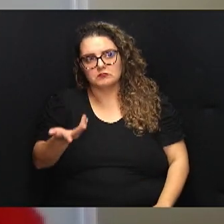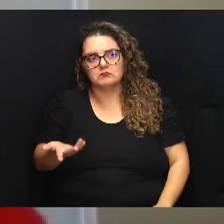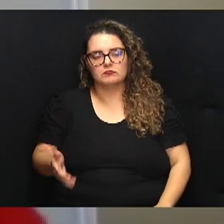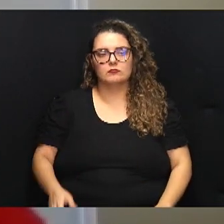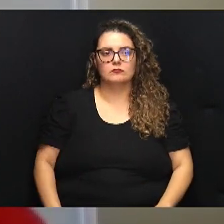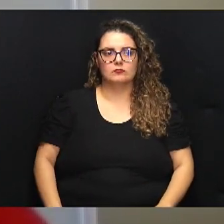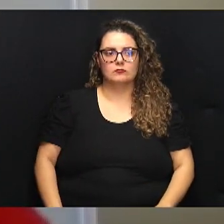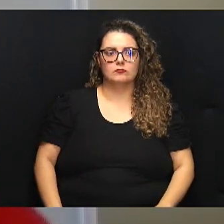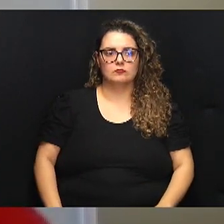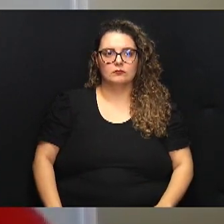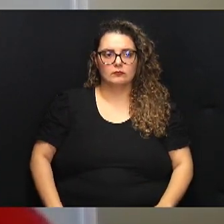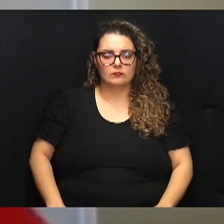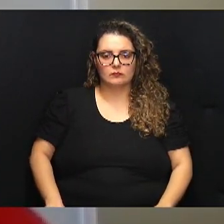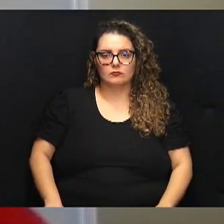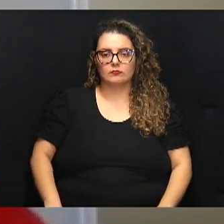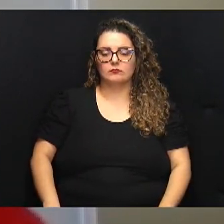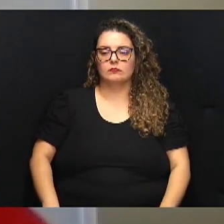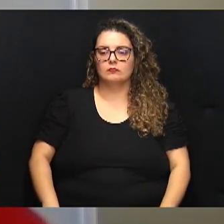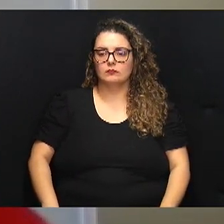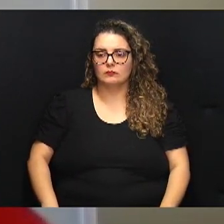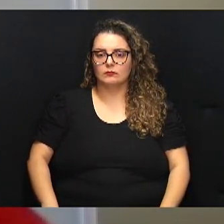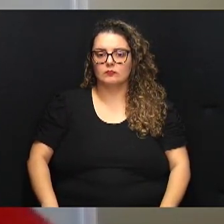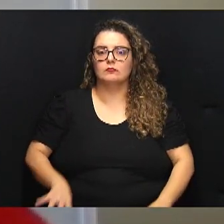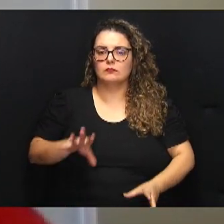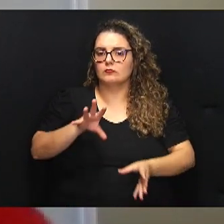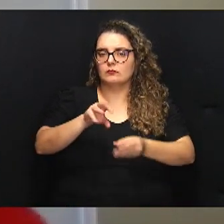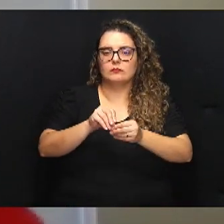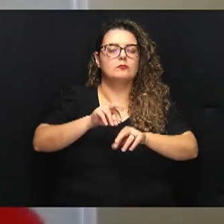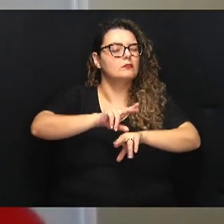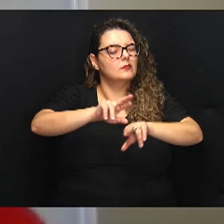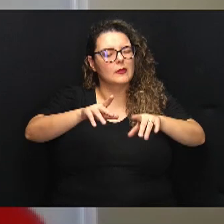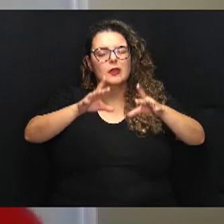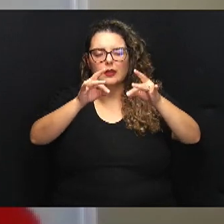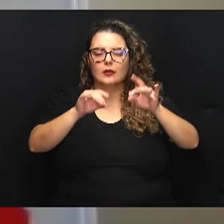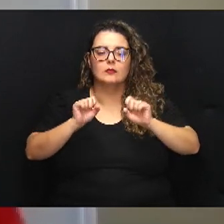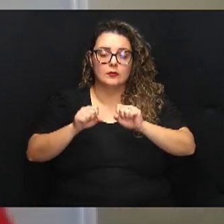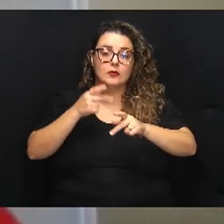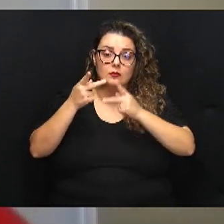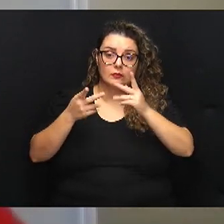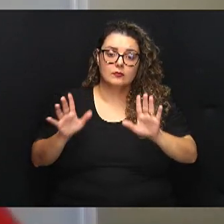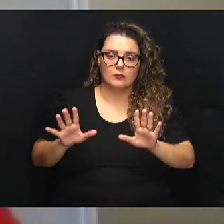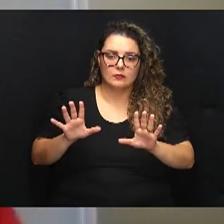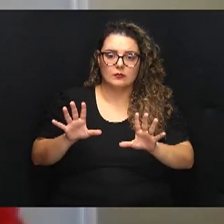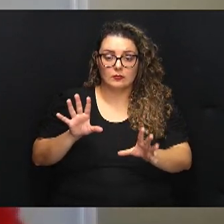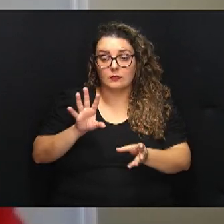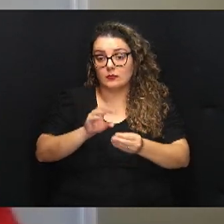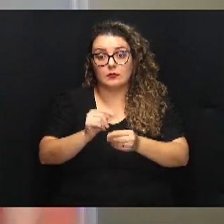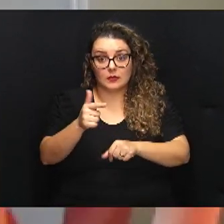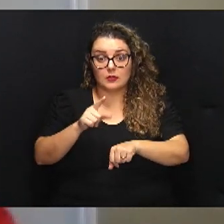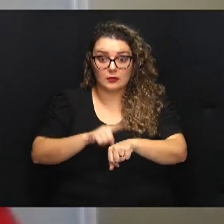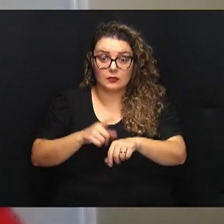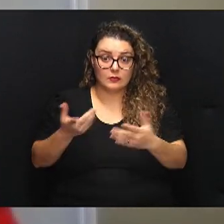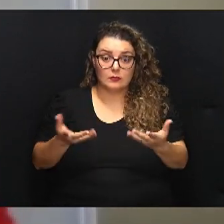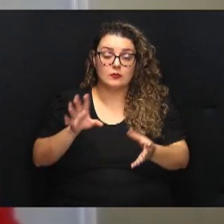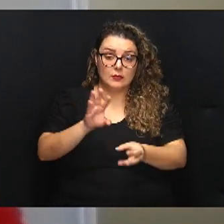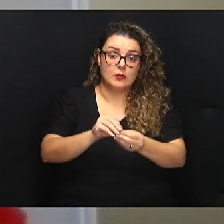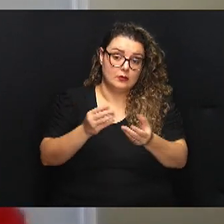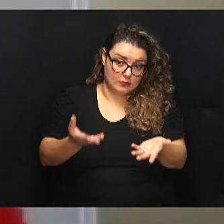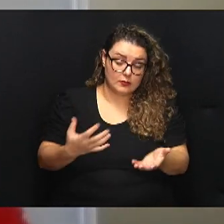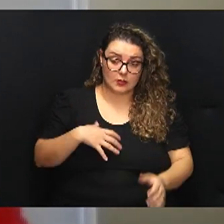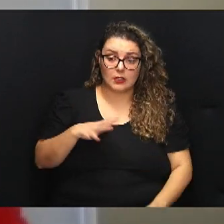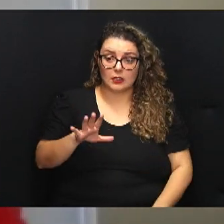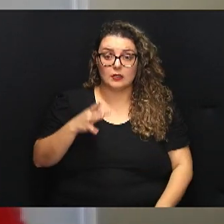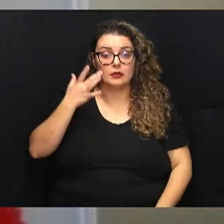um resumo. Existiriam muitos outros detalhes que a gente poderia falar, mas eu acho que a gente não tem tempo. Mas, em resumo, seria